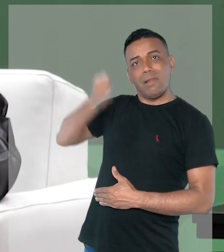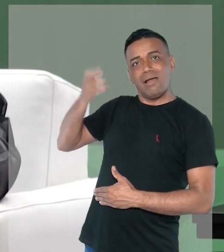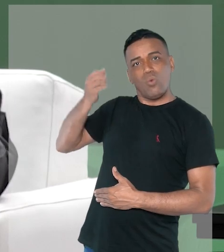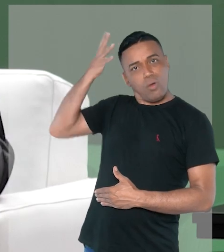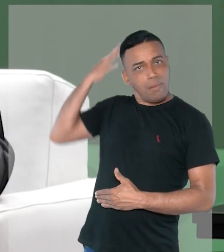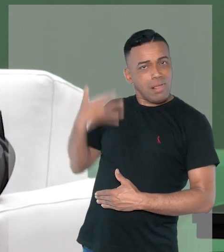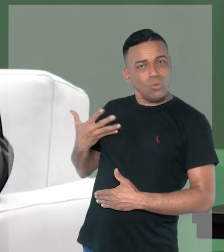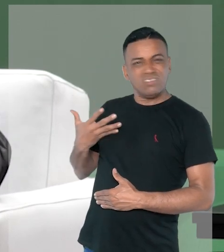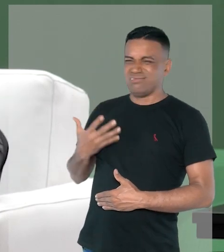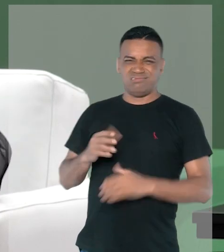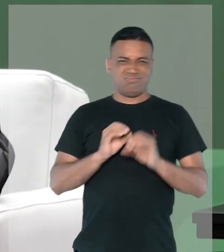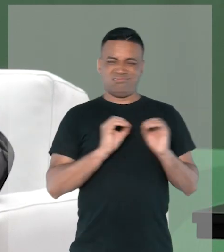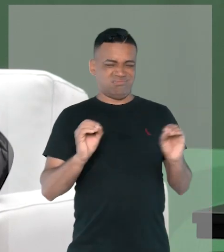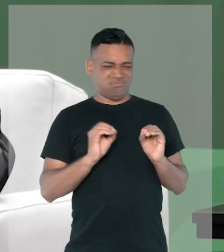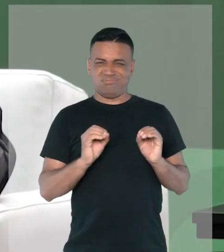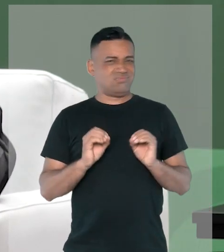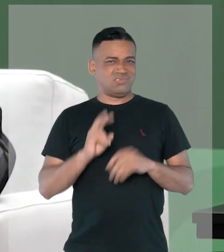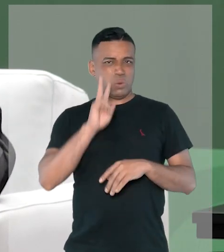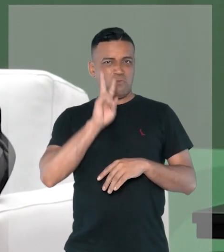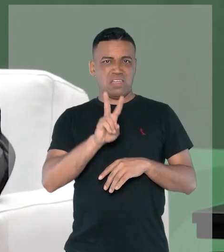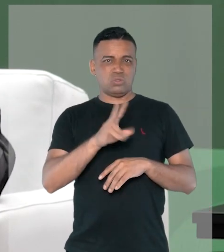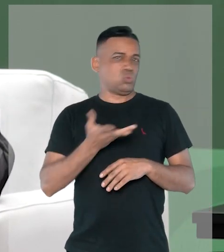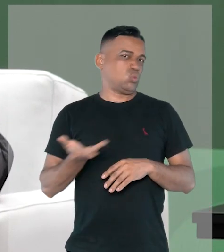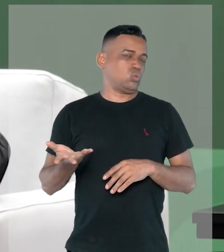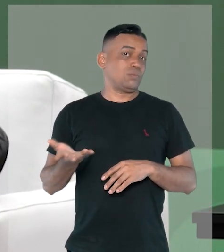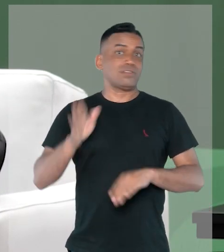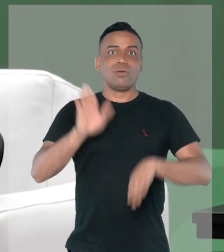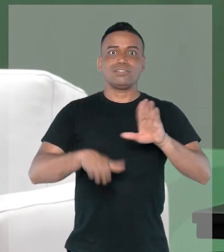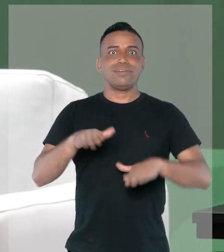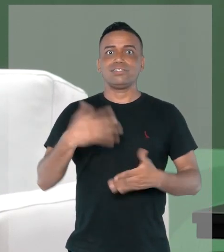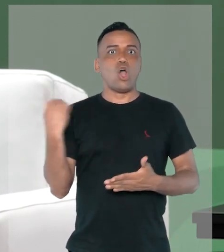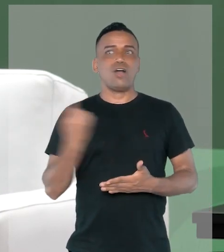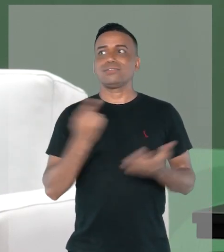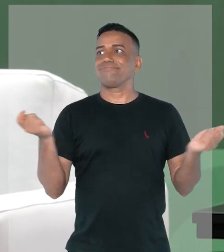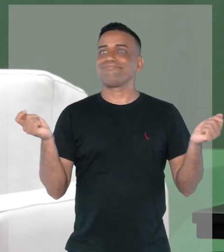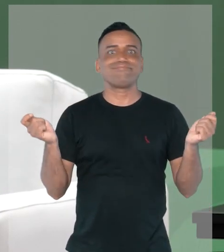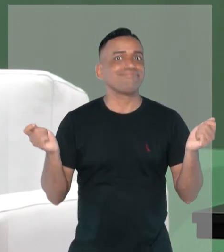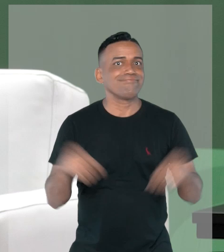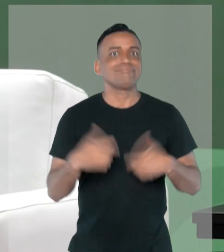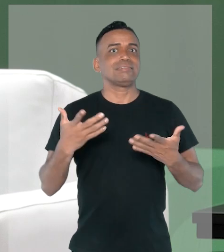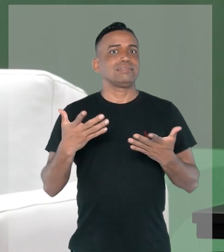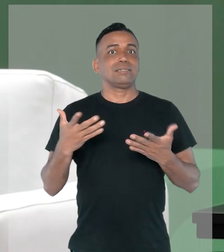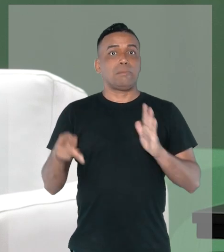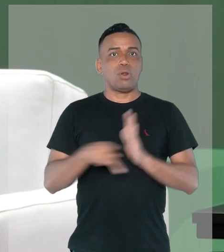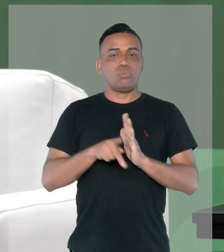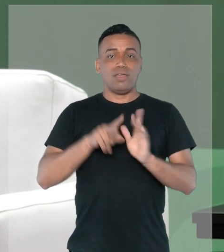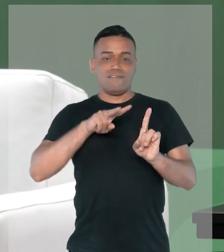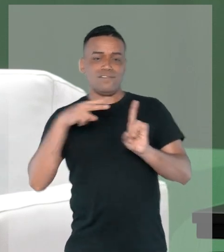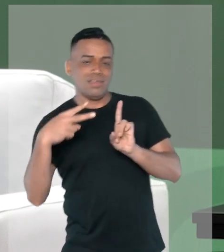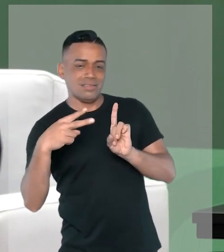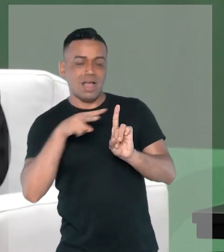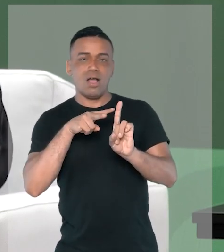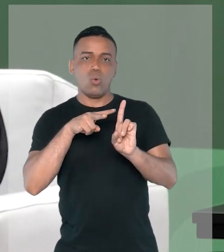não, você está errada, porque eu vejo assim. E muitas vezes nós não somos capazes de sair do nosso ponto de